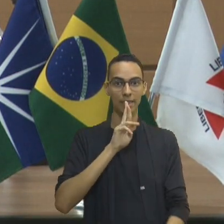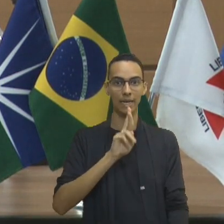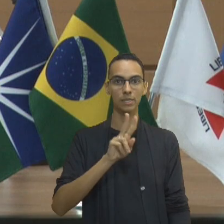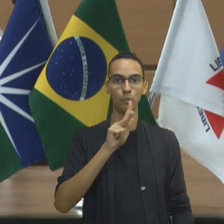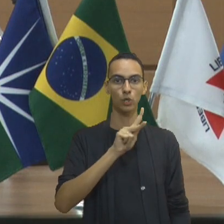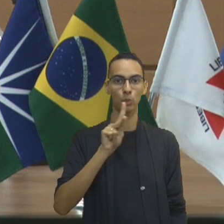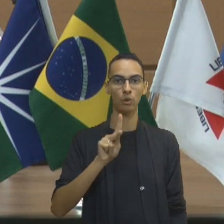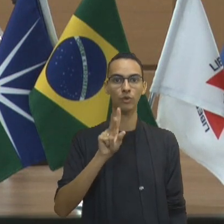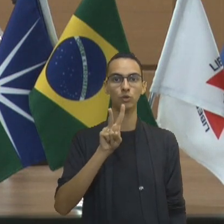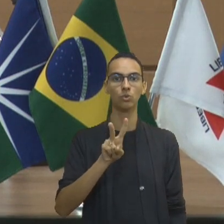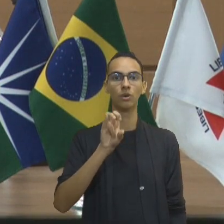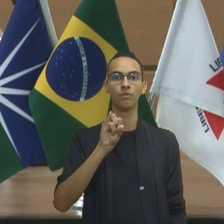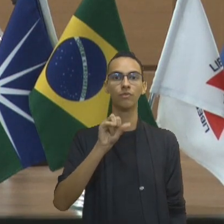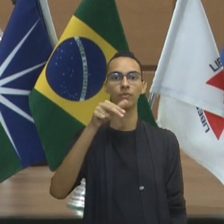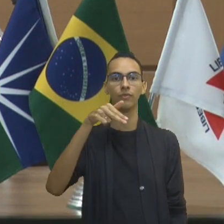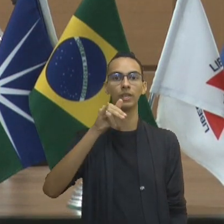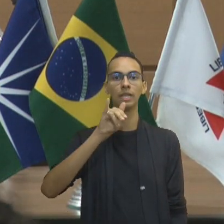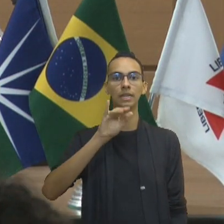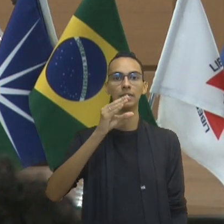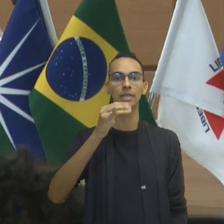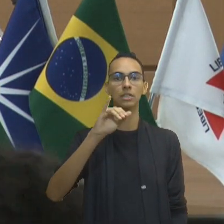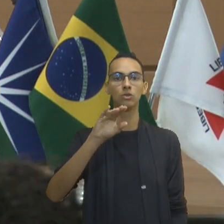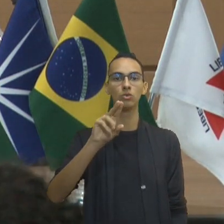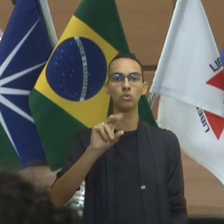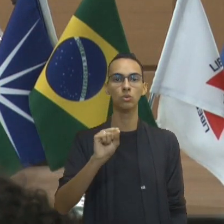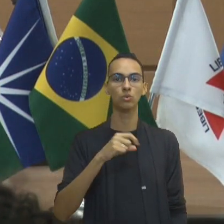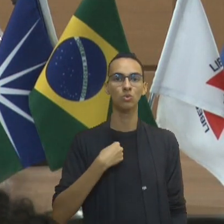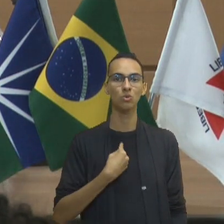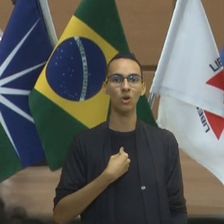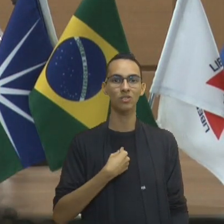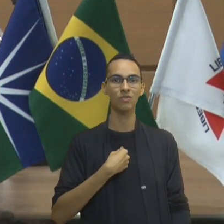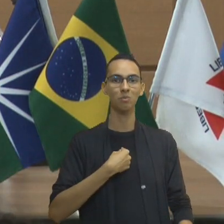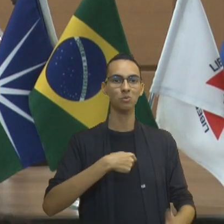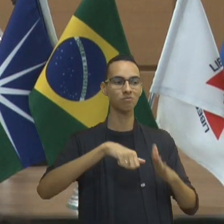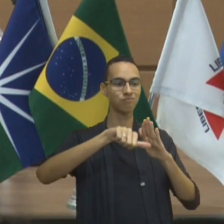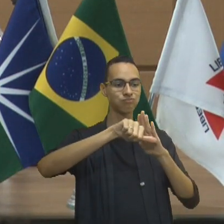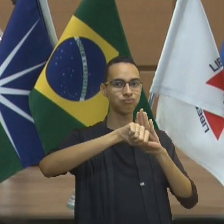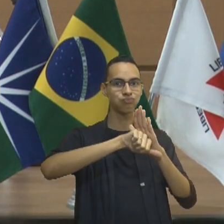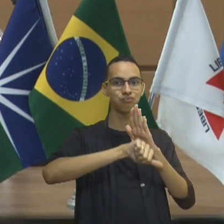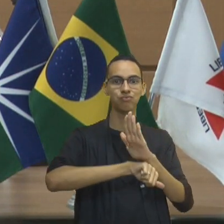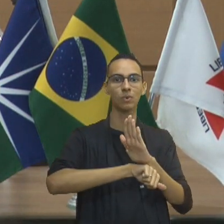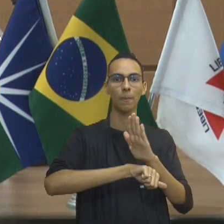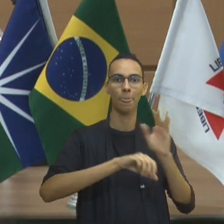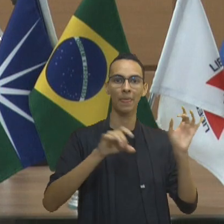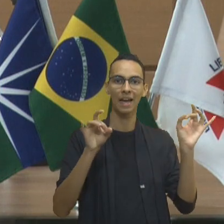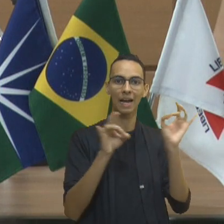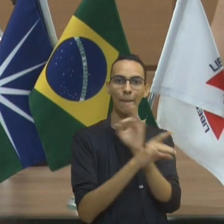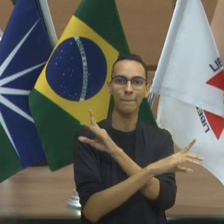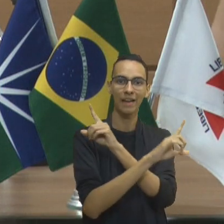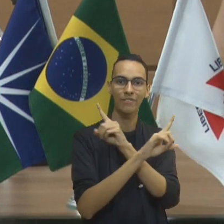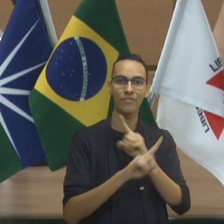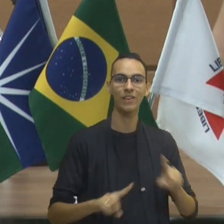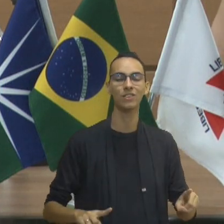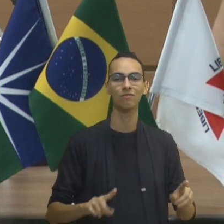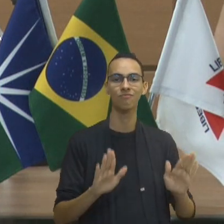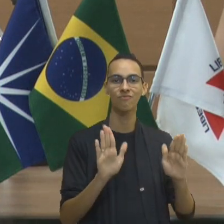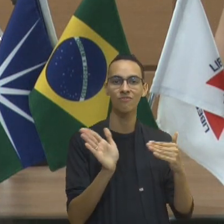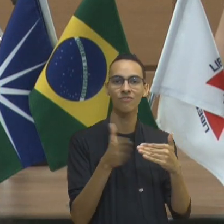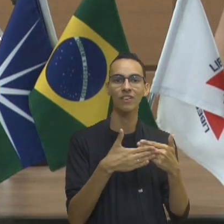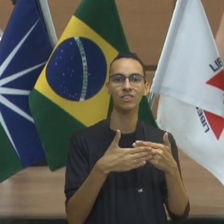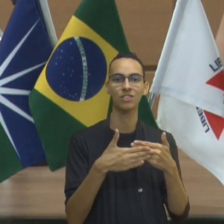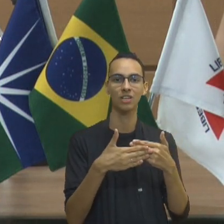acabou de dizer, nós vamos falir as empresas. Estou sendo bem claro, nós